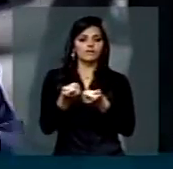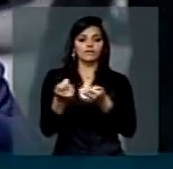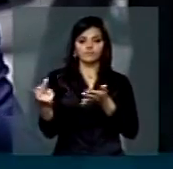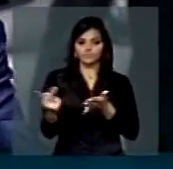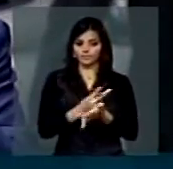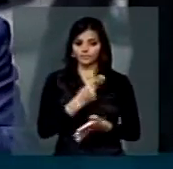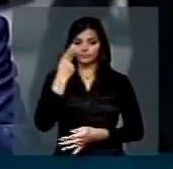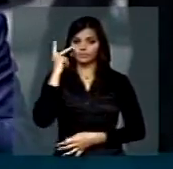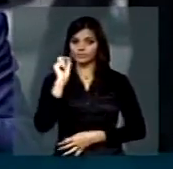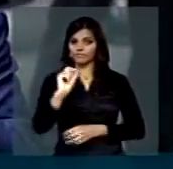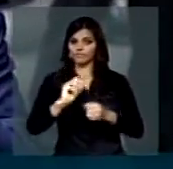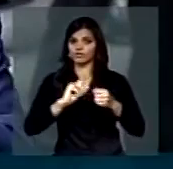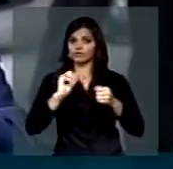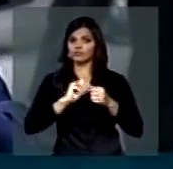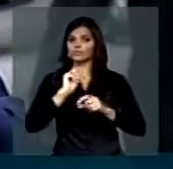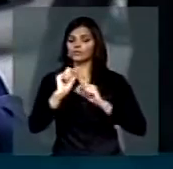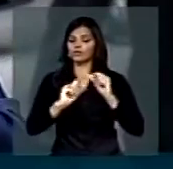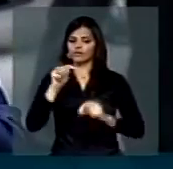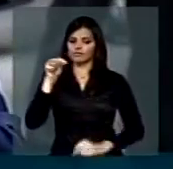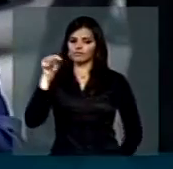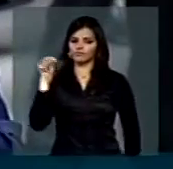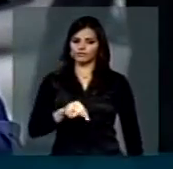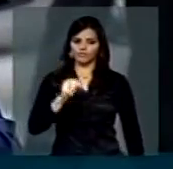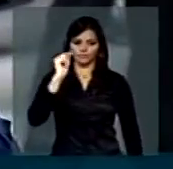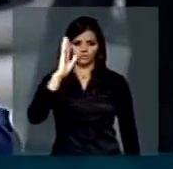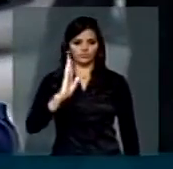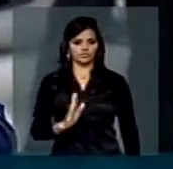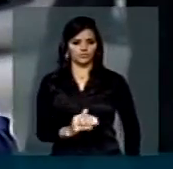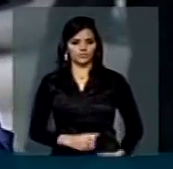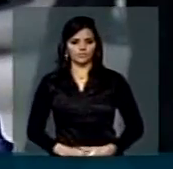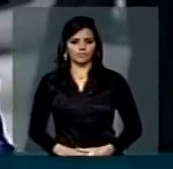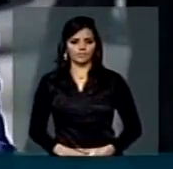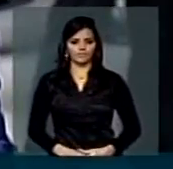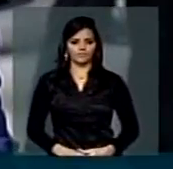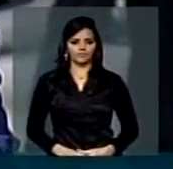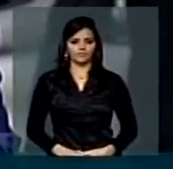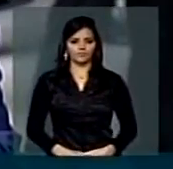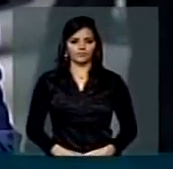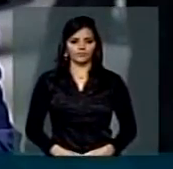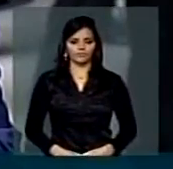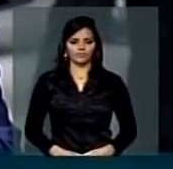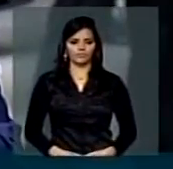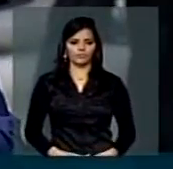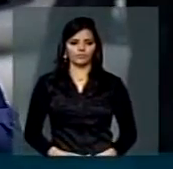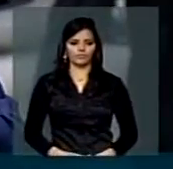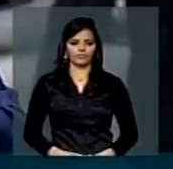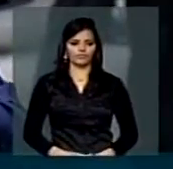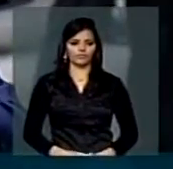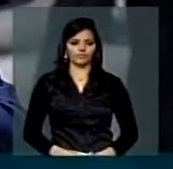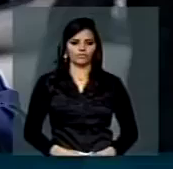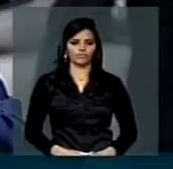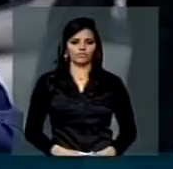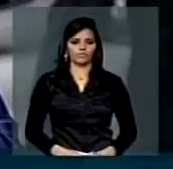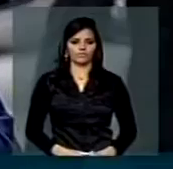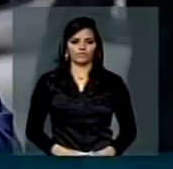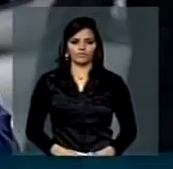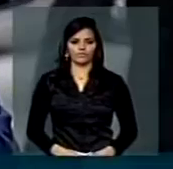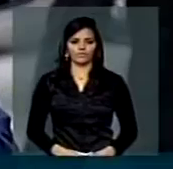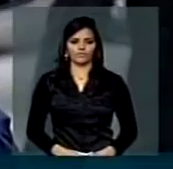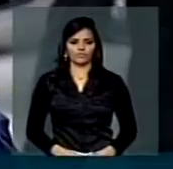para fazer com que aqui no Brasil voltasse a